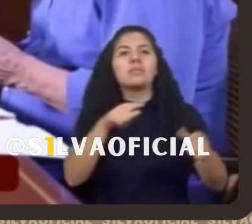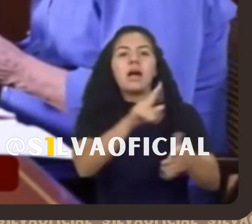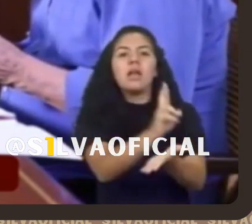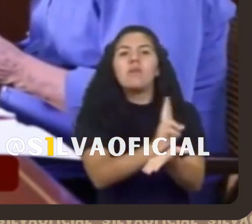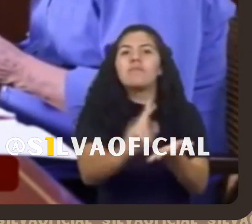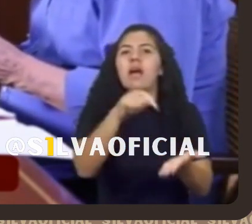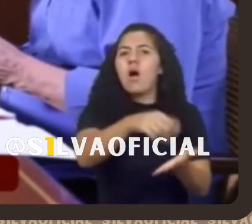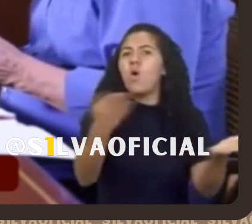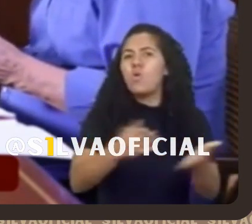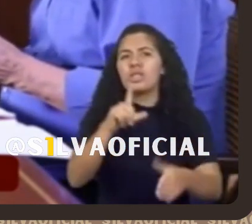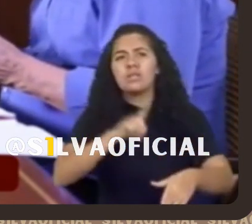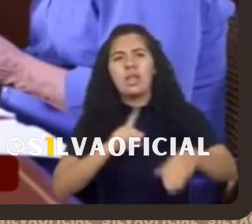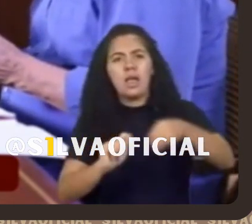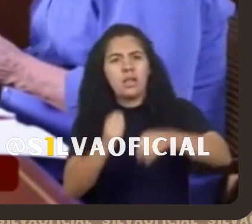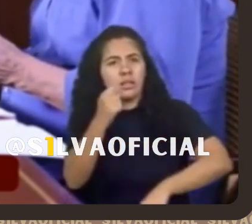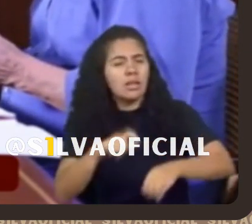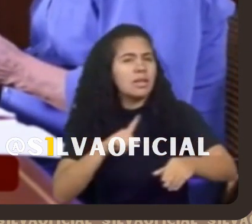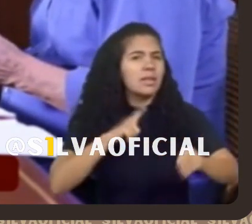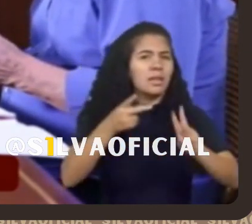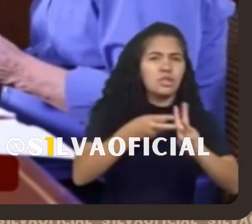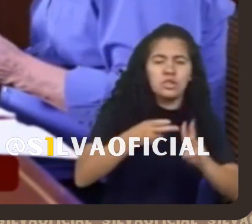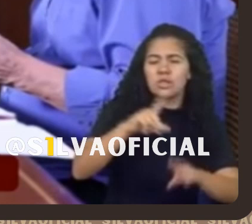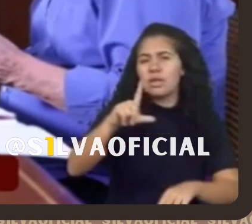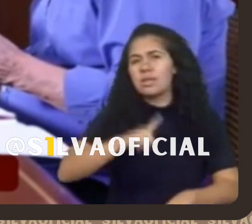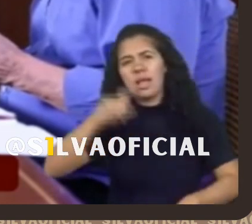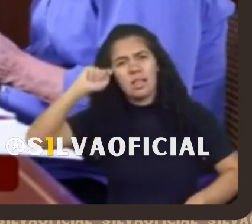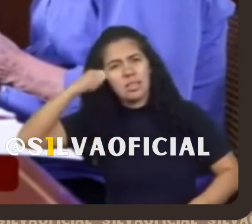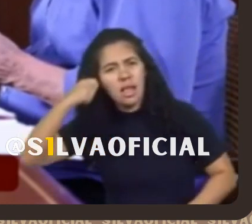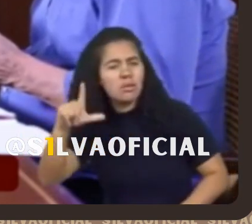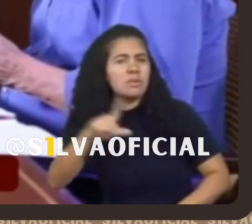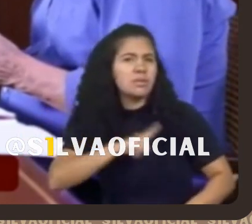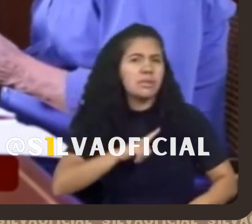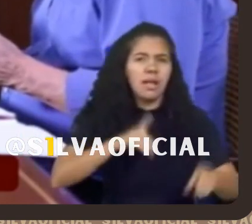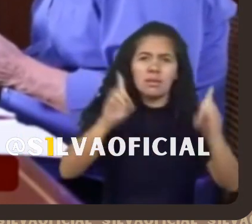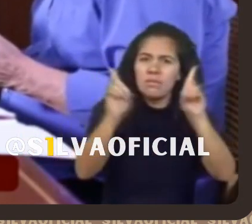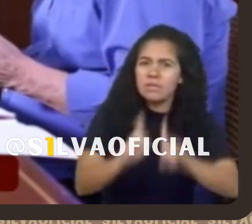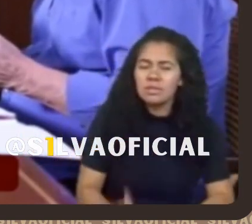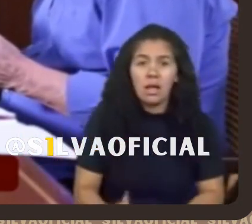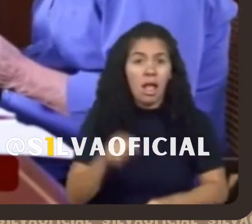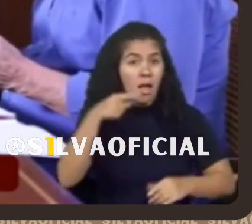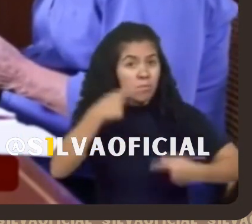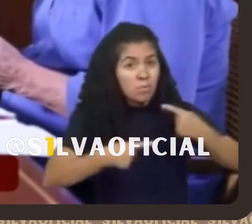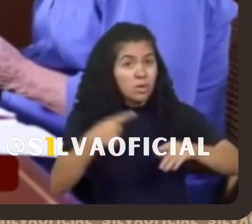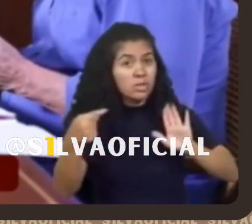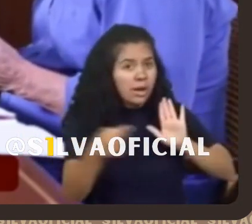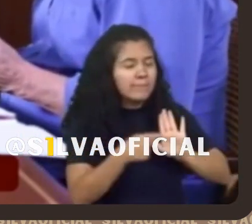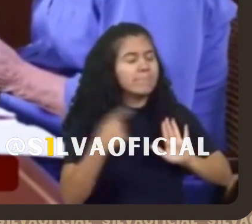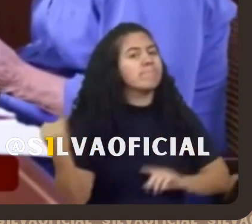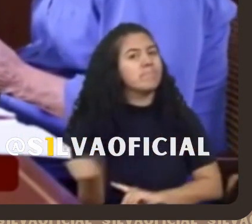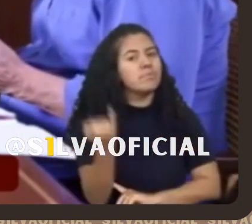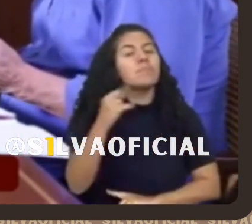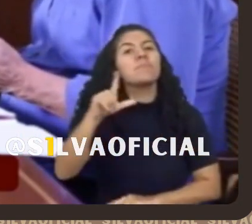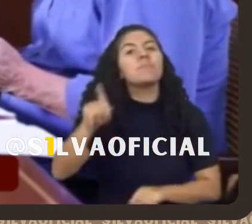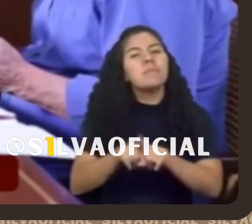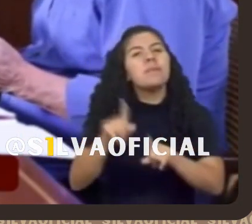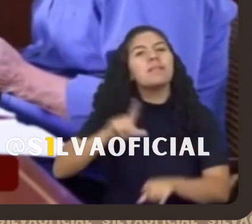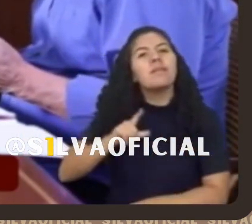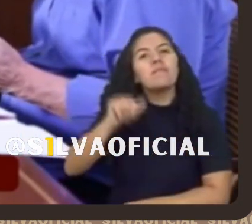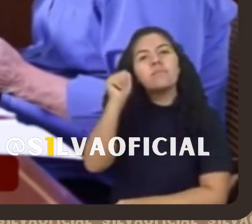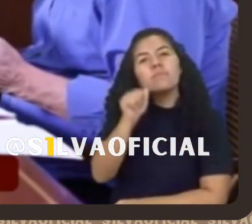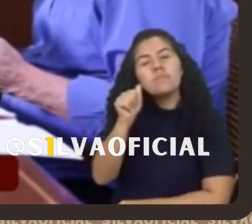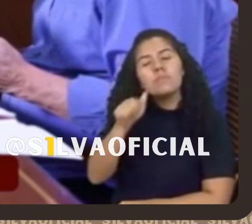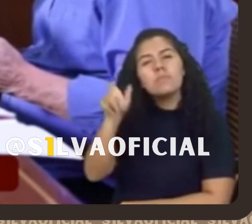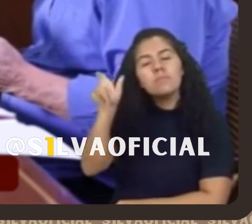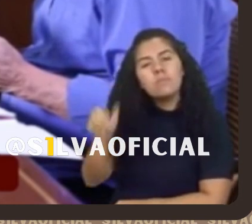quilombolas hoje tem pessoas com deficiência e essa política é importante e ontem no depoimento tem uma senhora uhum né Eh se não me engando tinha